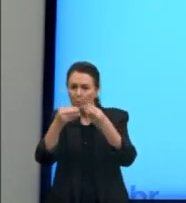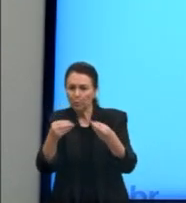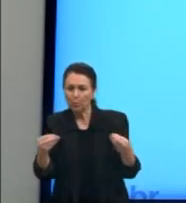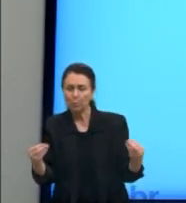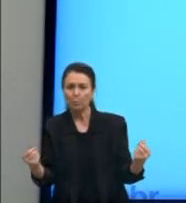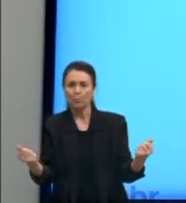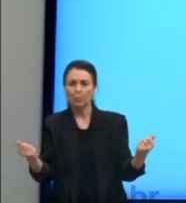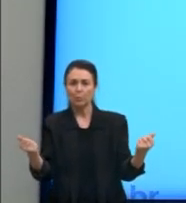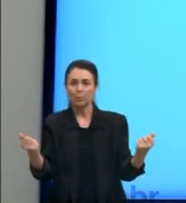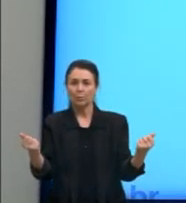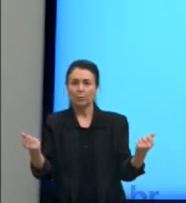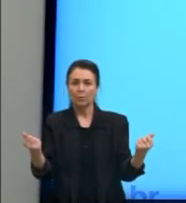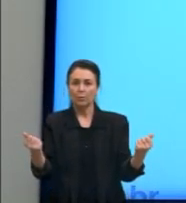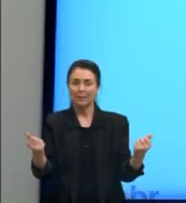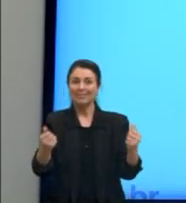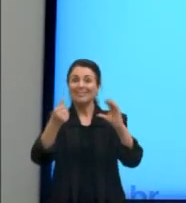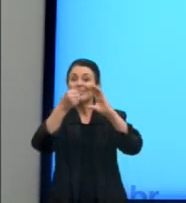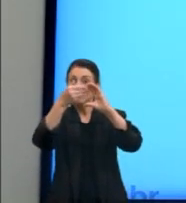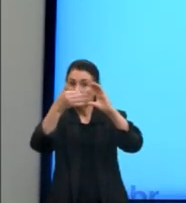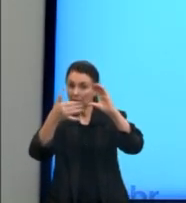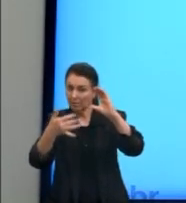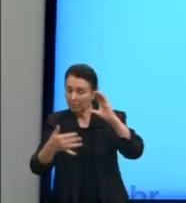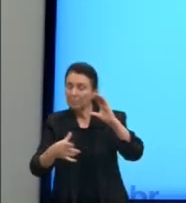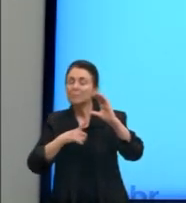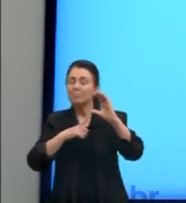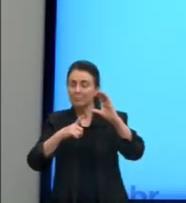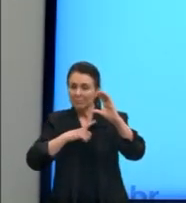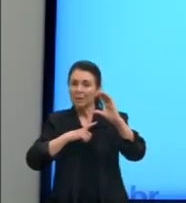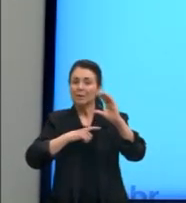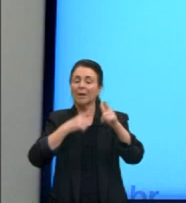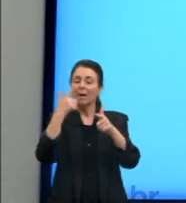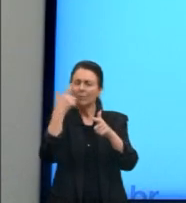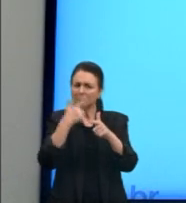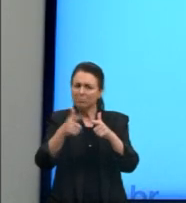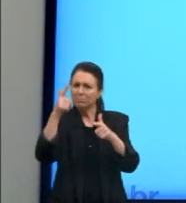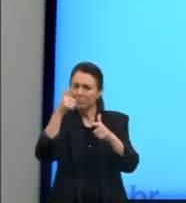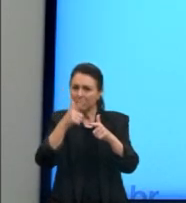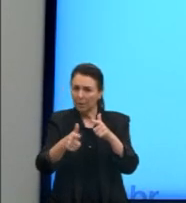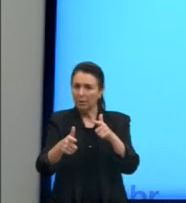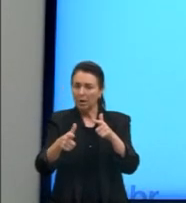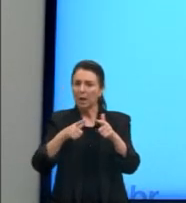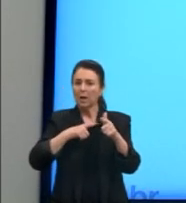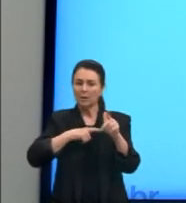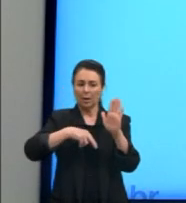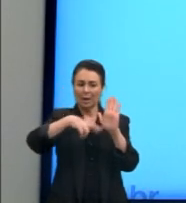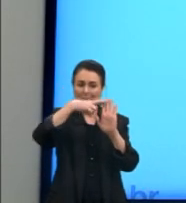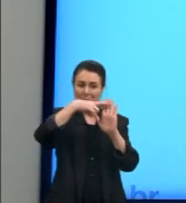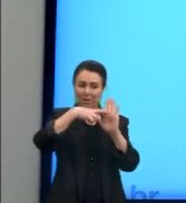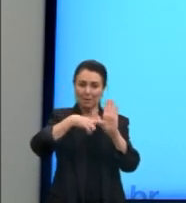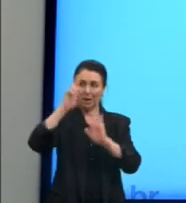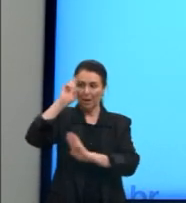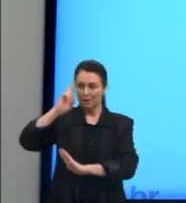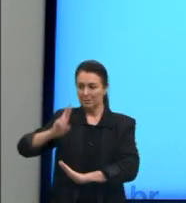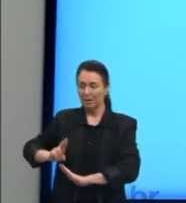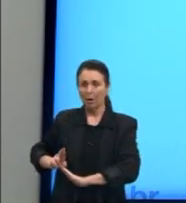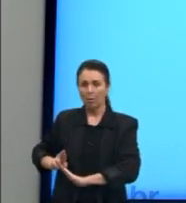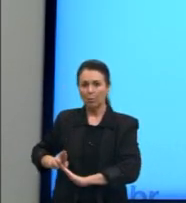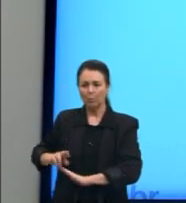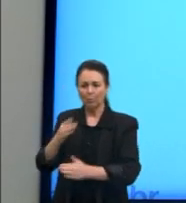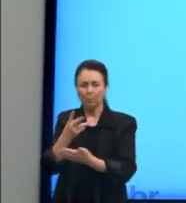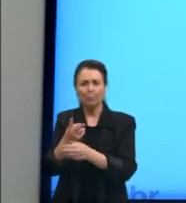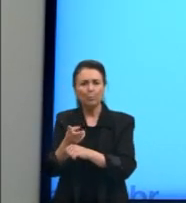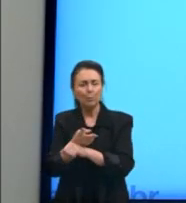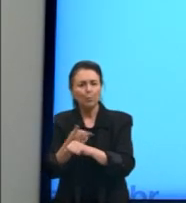característica da problematização obedece os princípios da Razão busca a origem das coisas